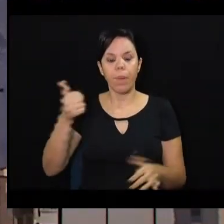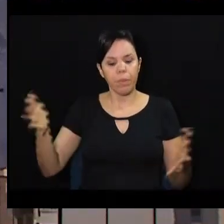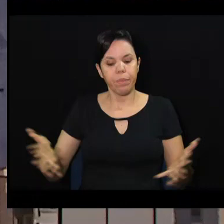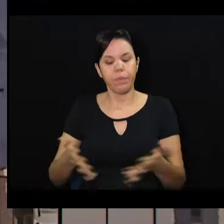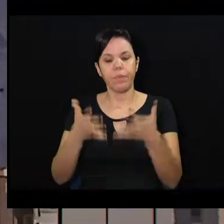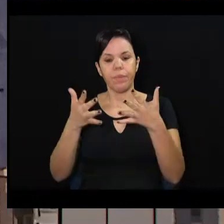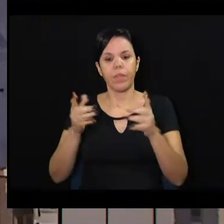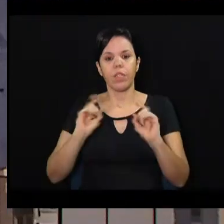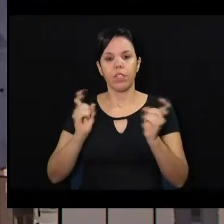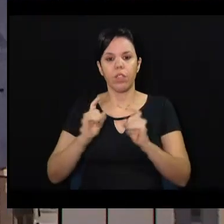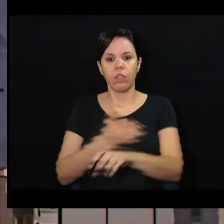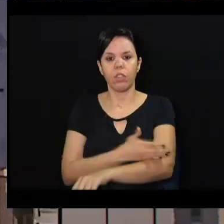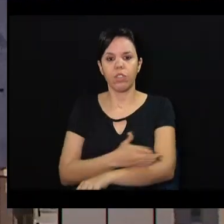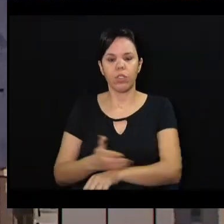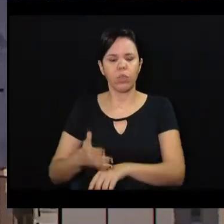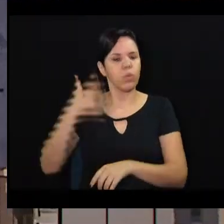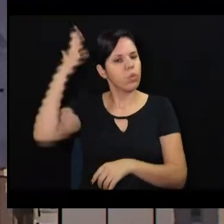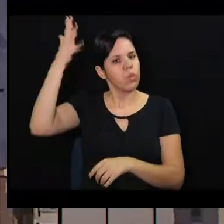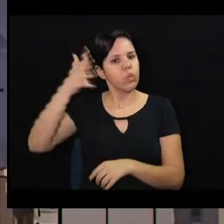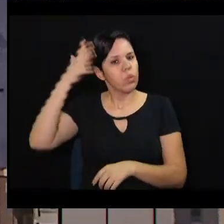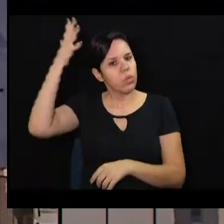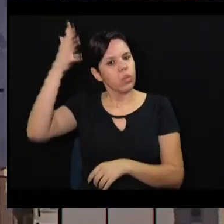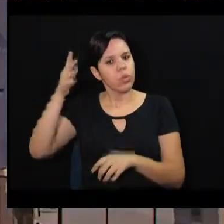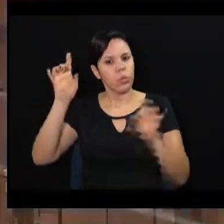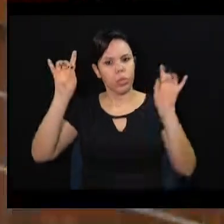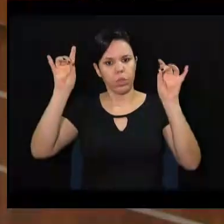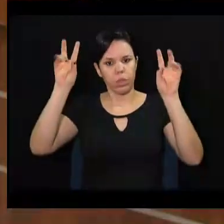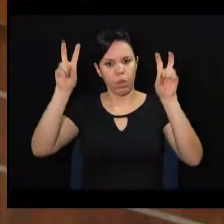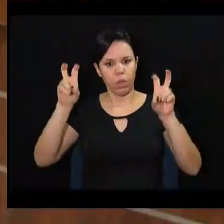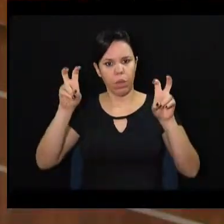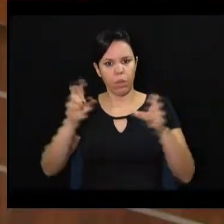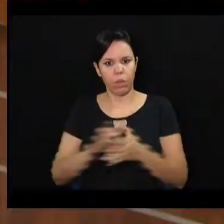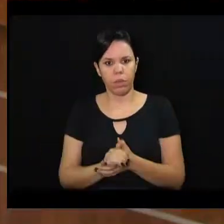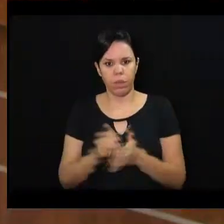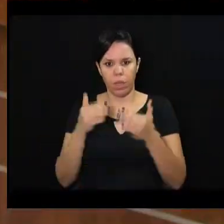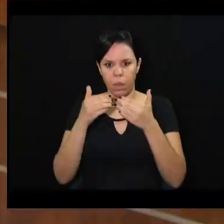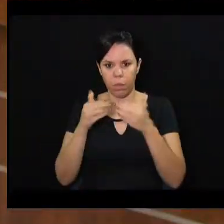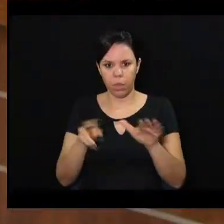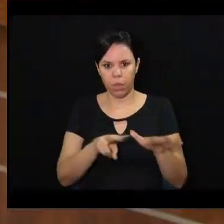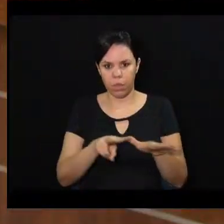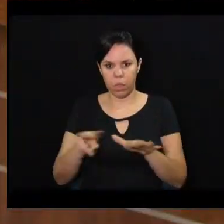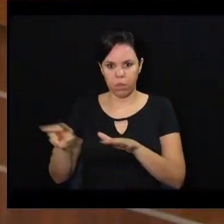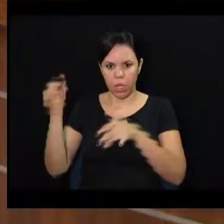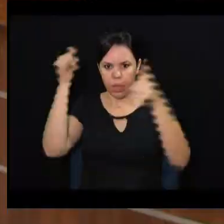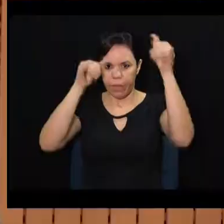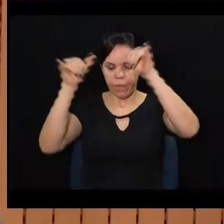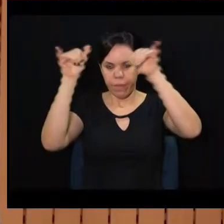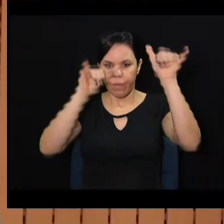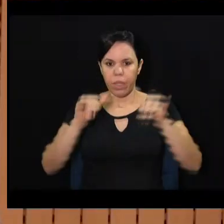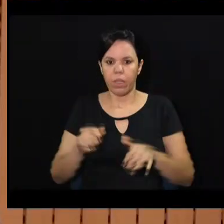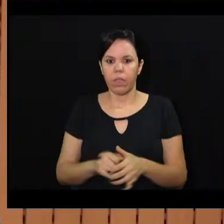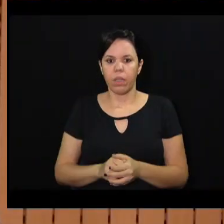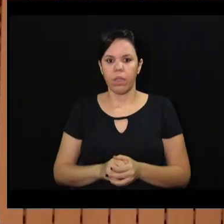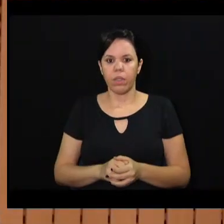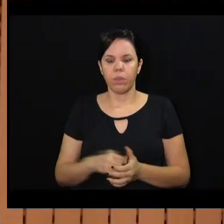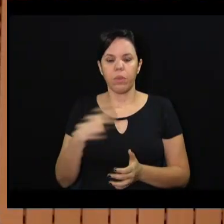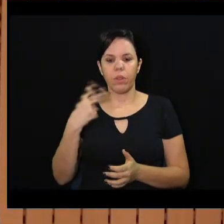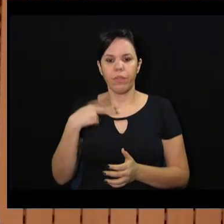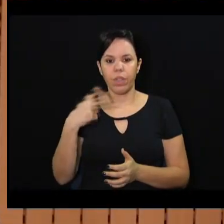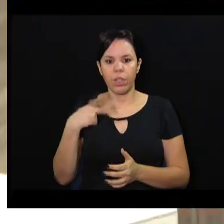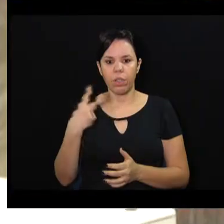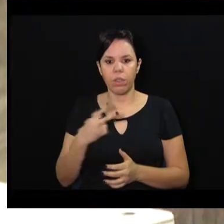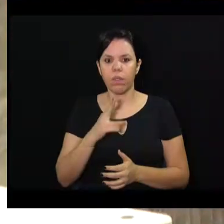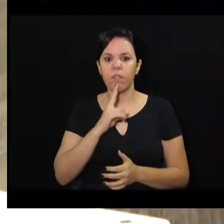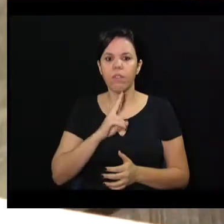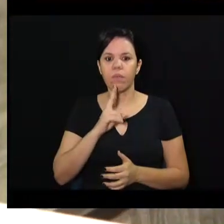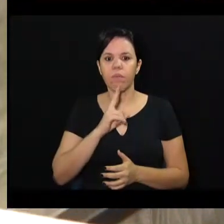reunião ordinária, uma palestra voltada ao tema. A abertura da Semana de Prevenção às Drogas foi feita pelo vereador Nelson